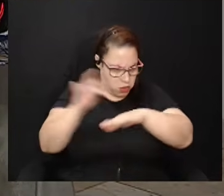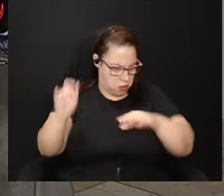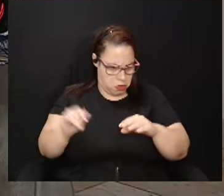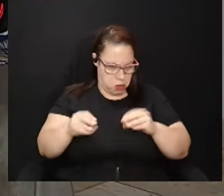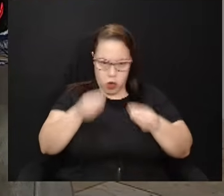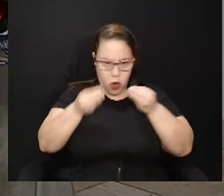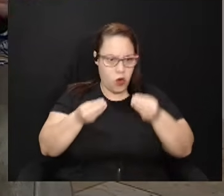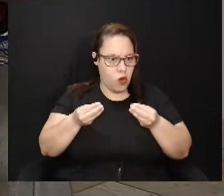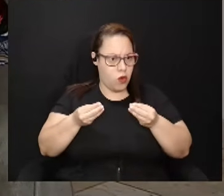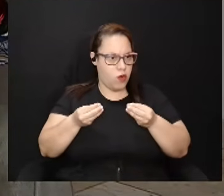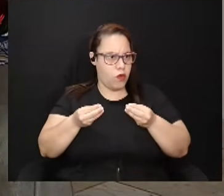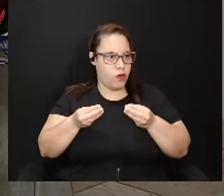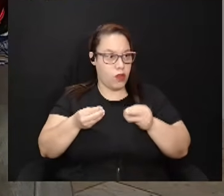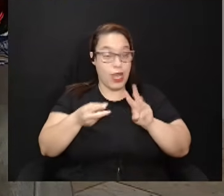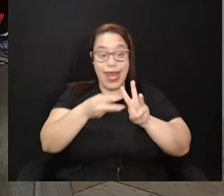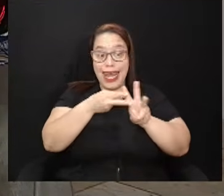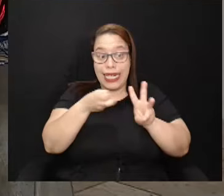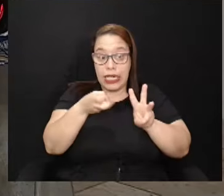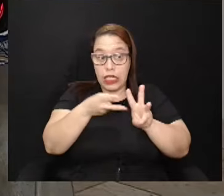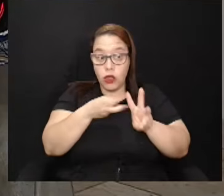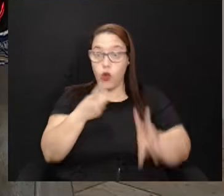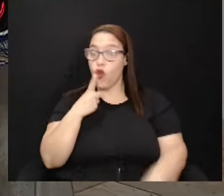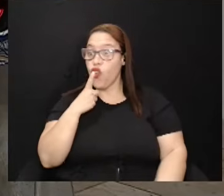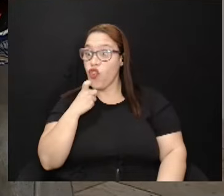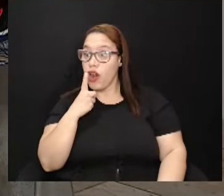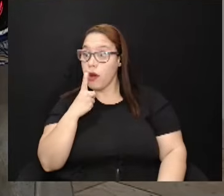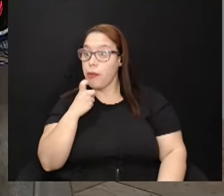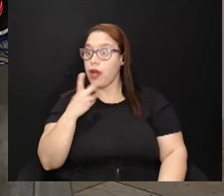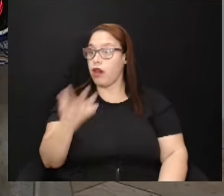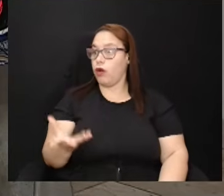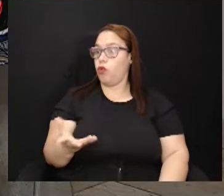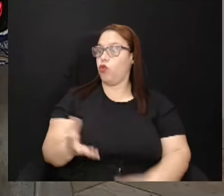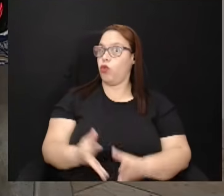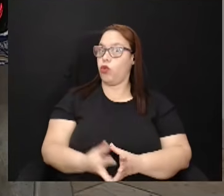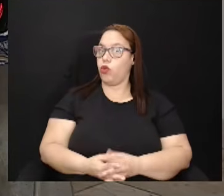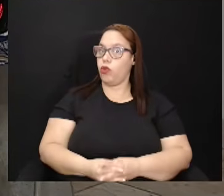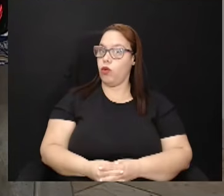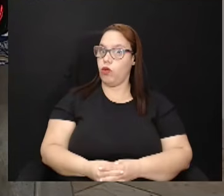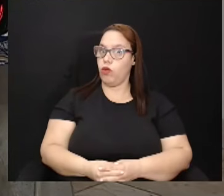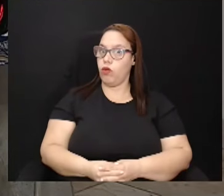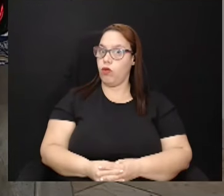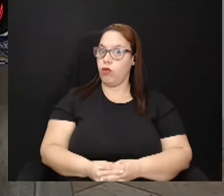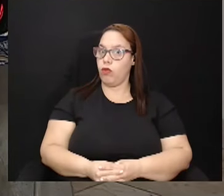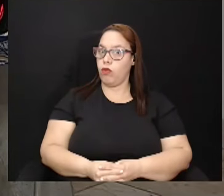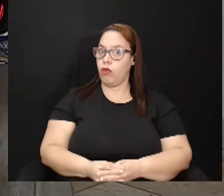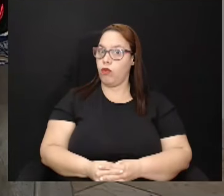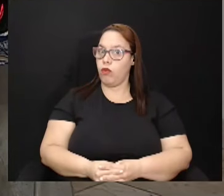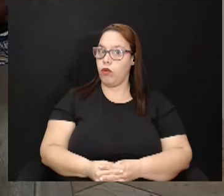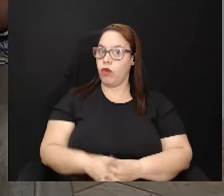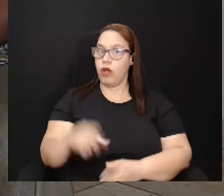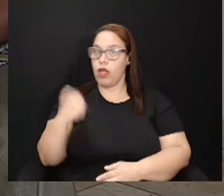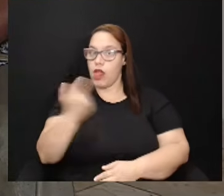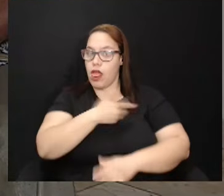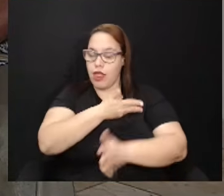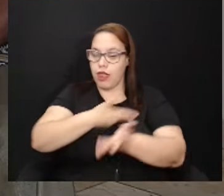era índio, vermelho. Então, essas coisas existem entre nós.